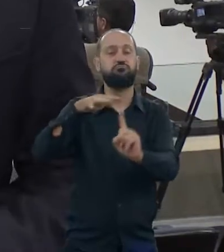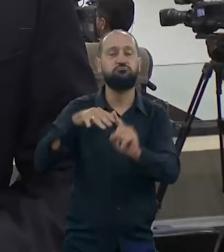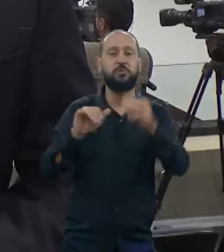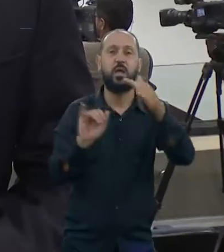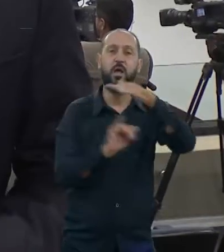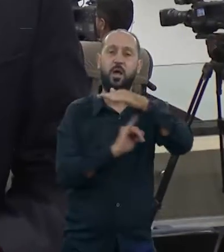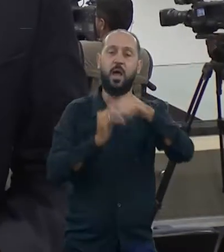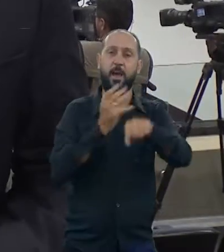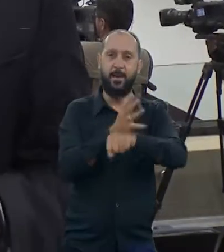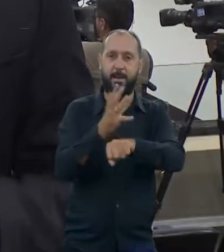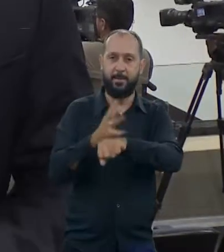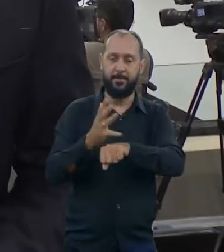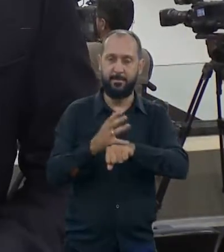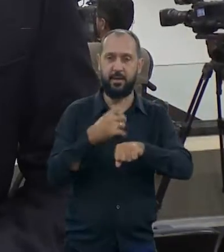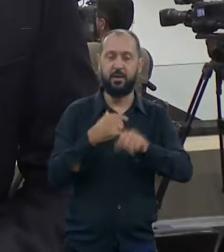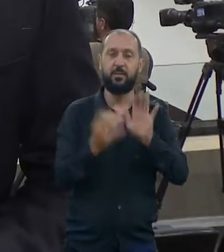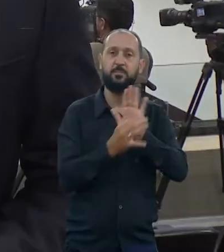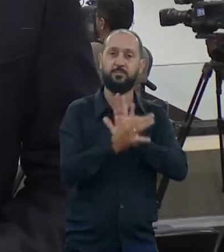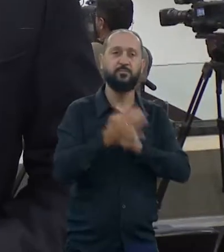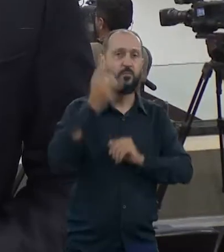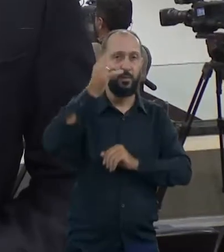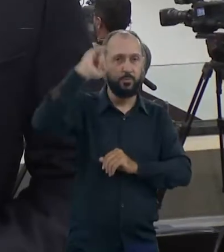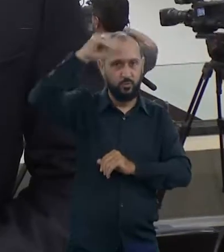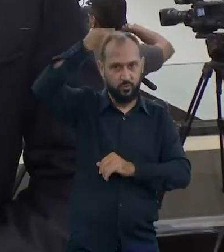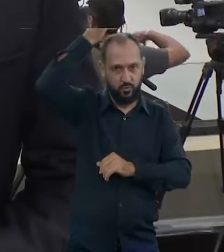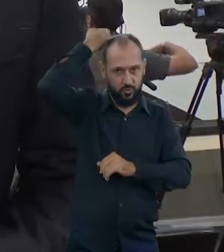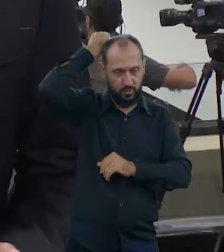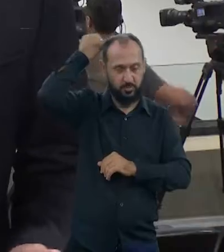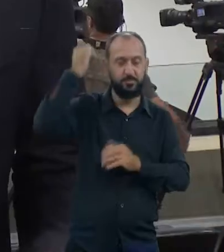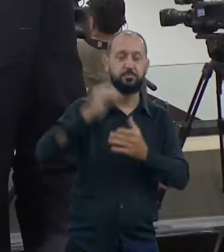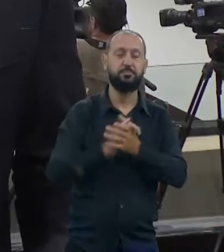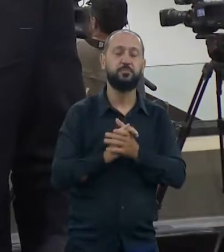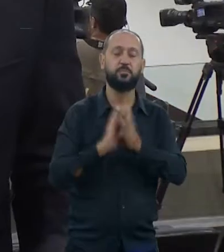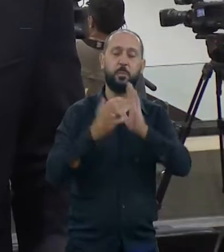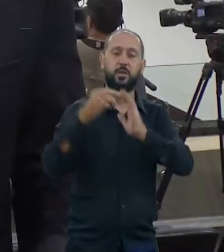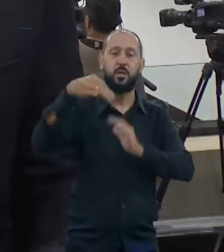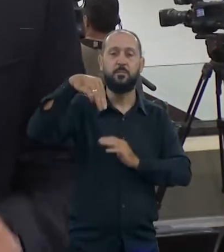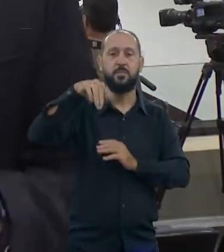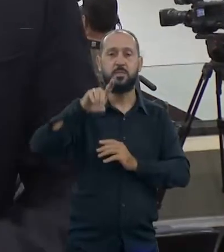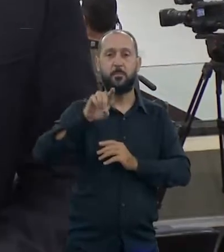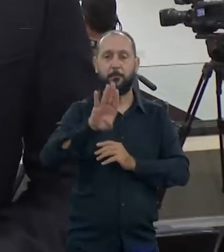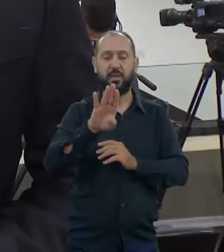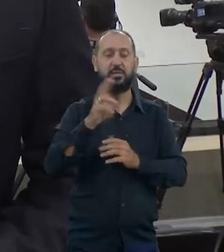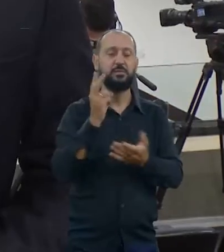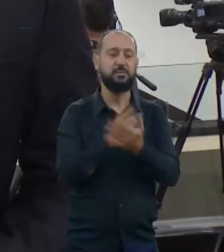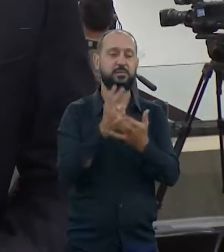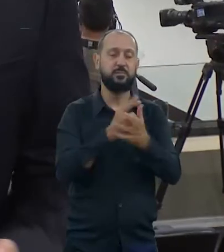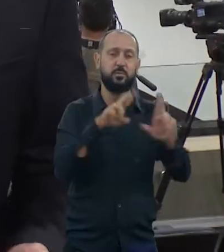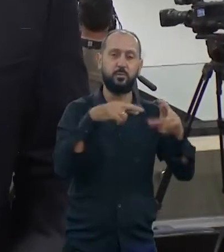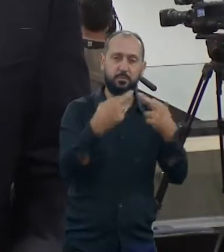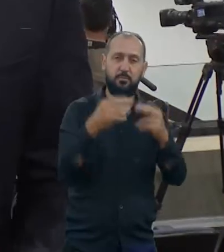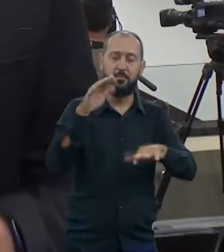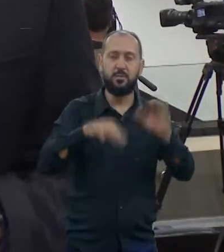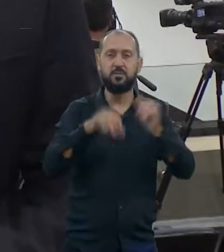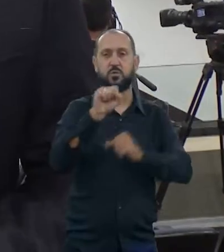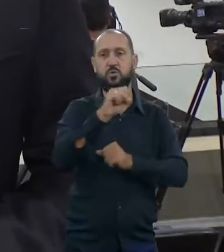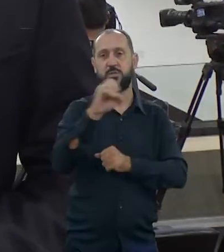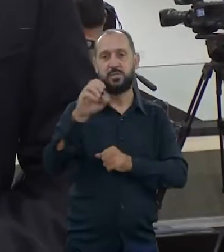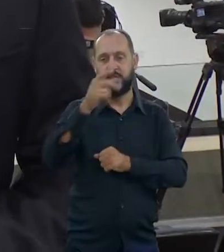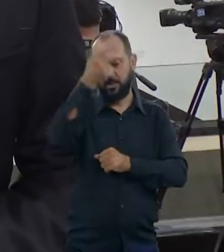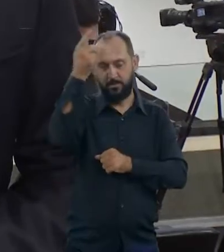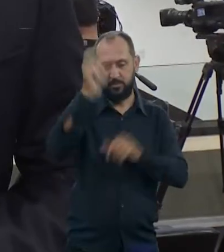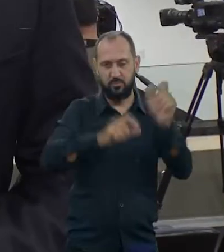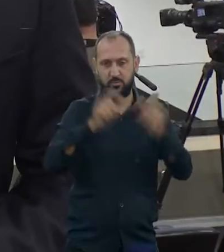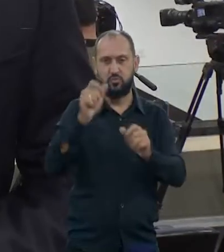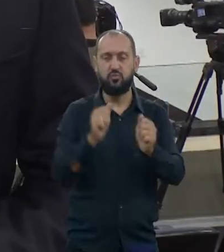em homenagem à instituição e seus praticantes. O proponente, o deputado Júnior Mock, do MDB, destacou que em cada cerimônia reúne cerca